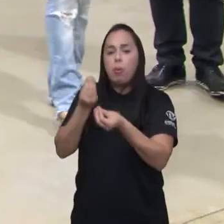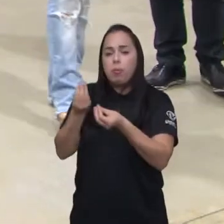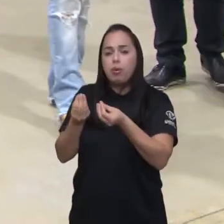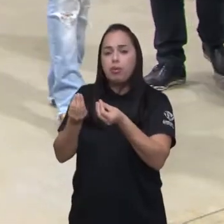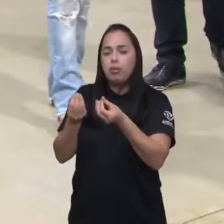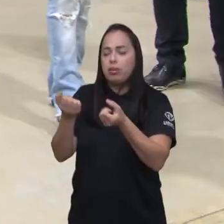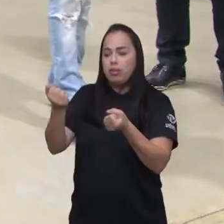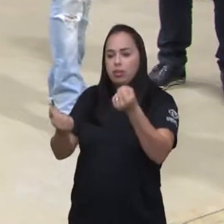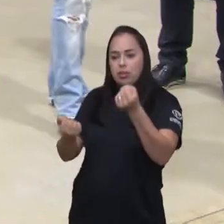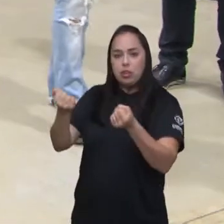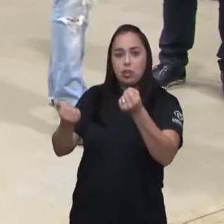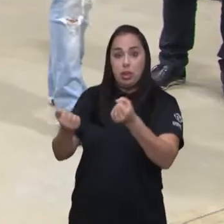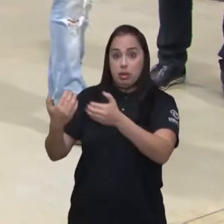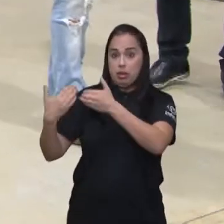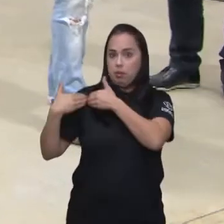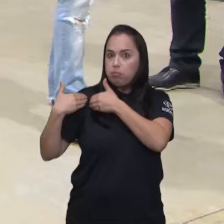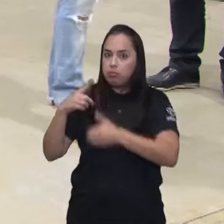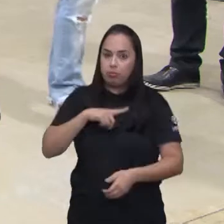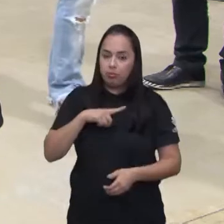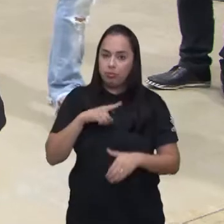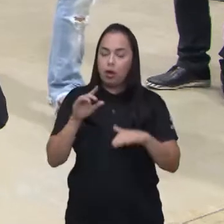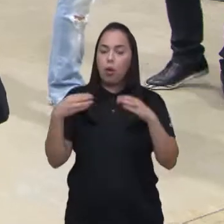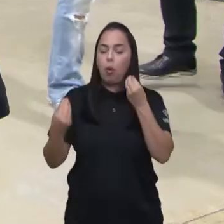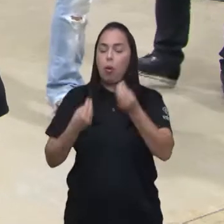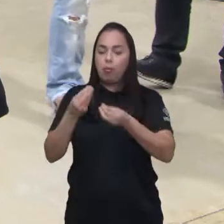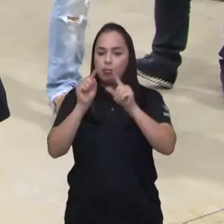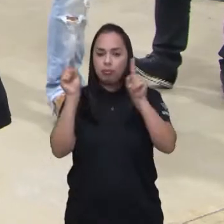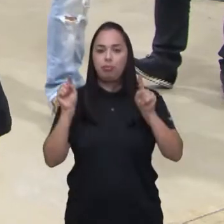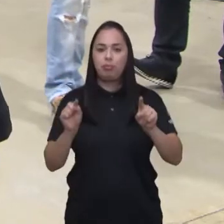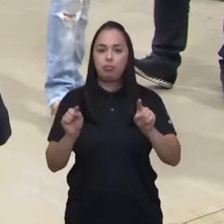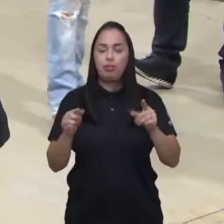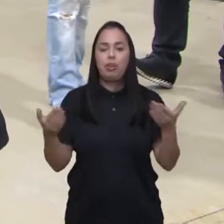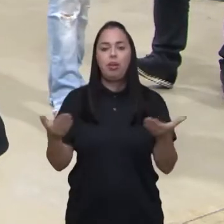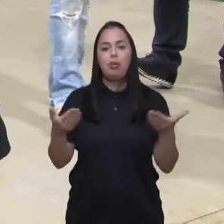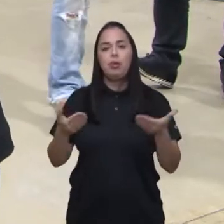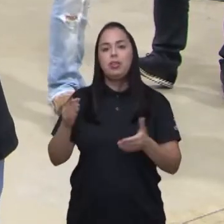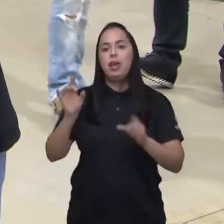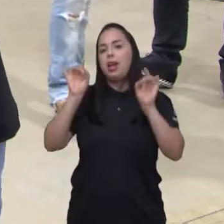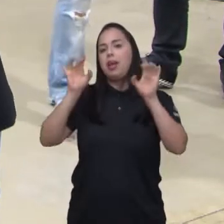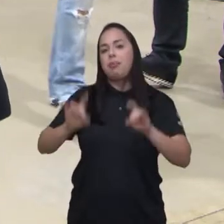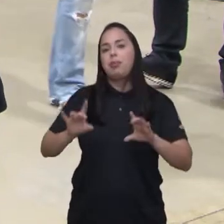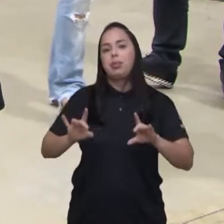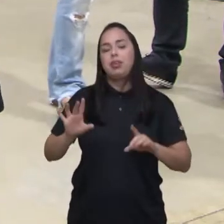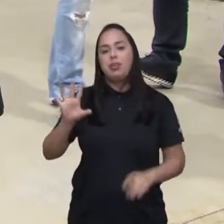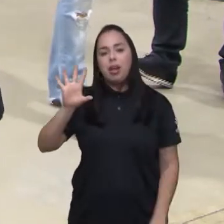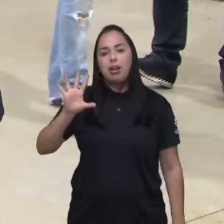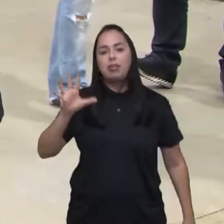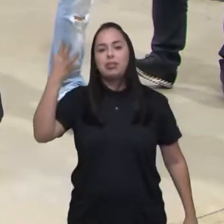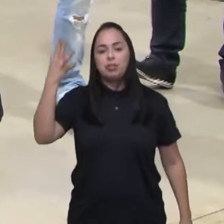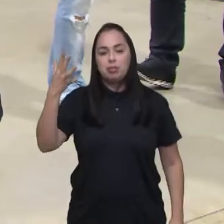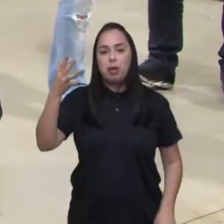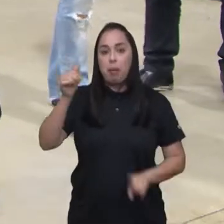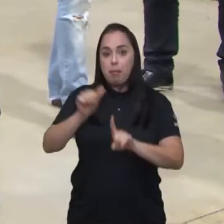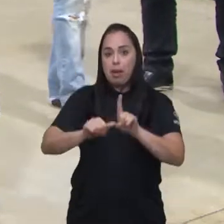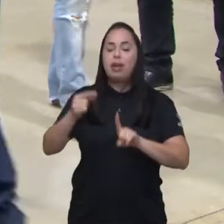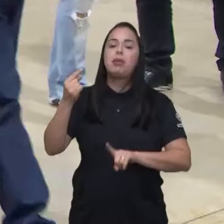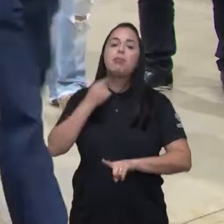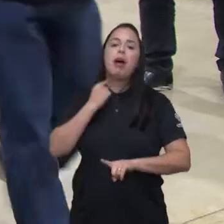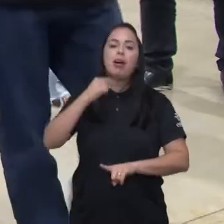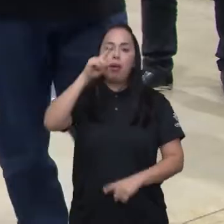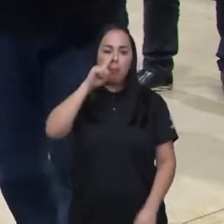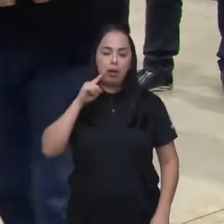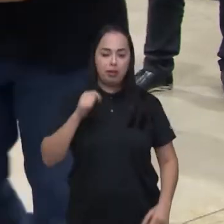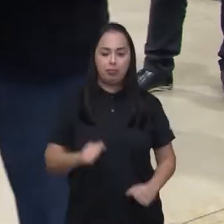dirigir com responsabilidade então por isso que é importante hoje esse dia é de comemorar o